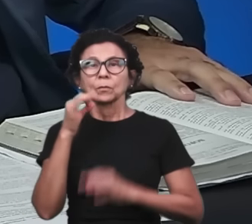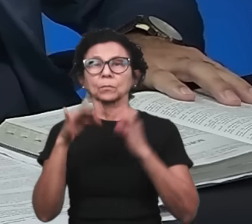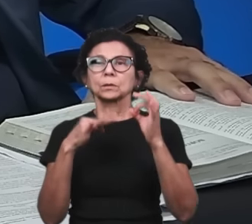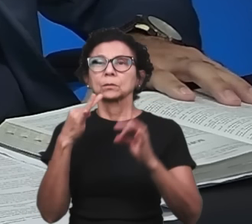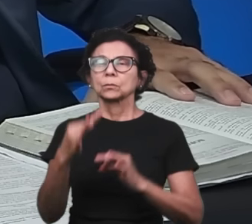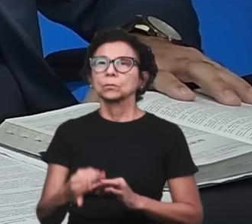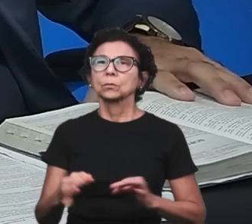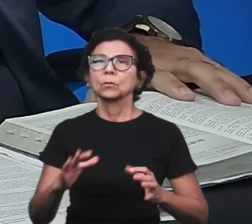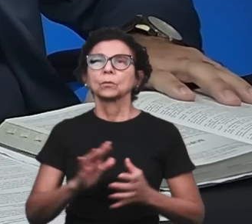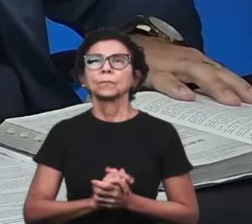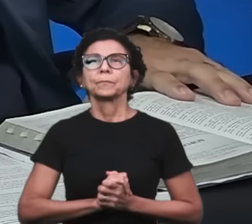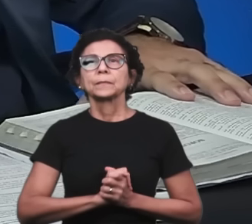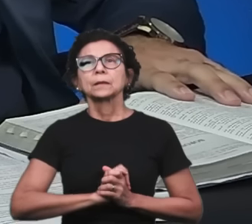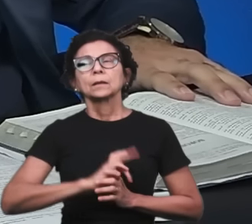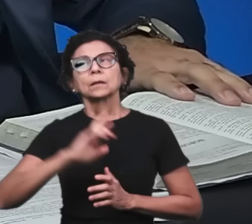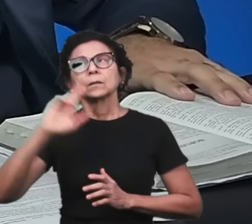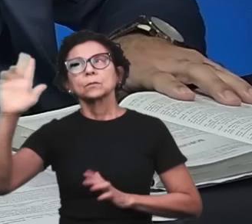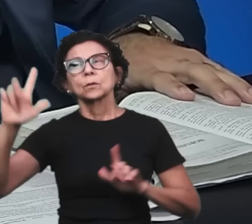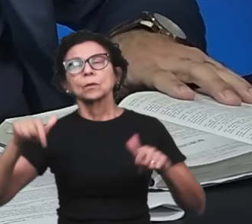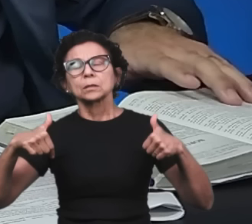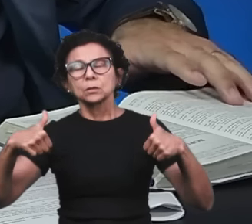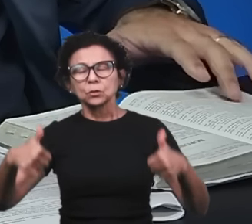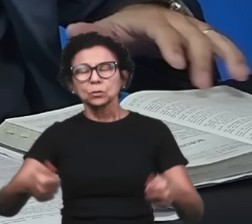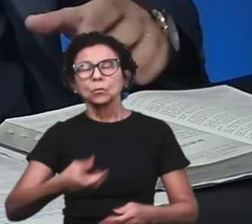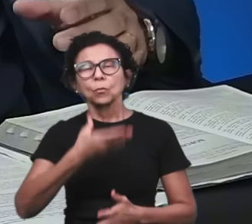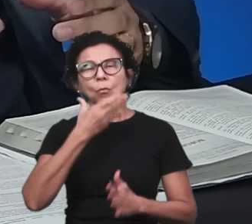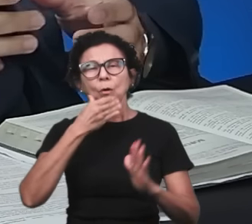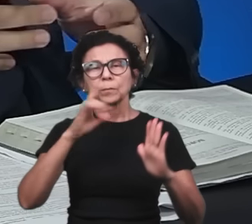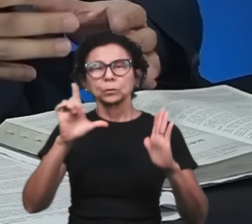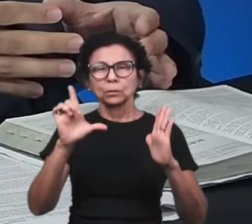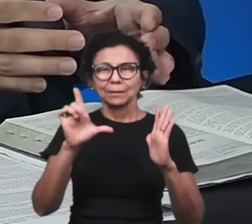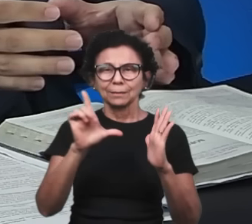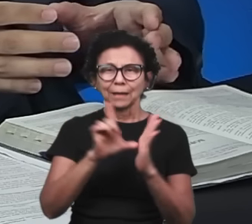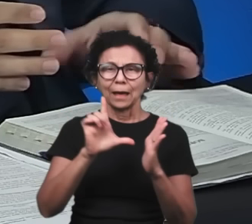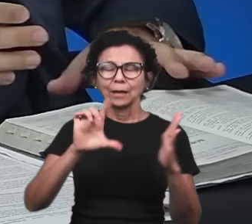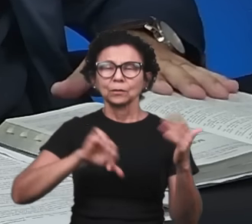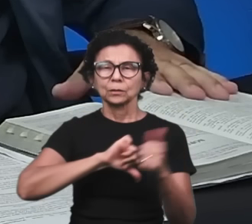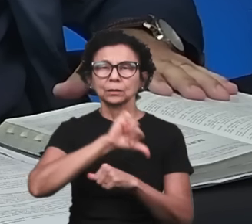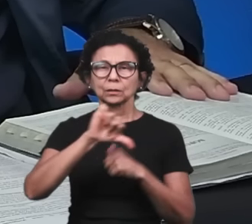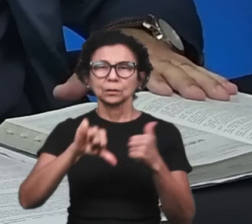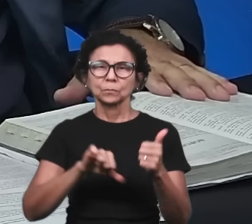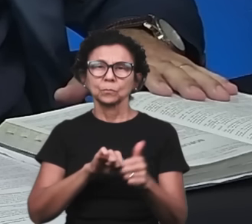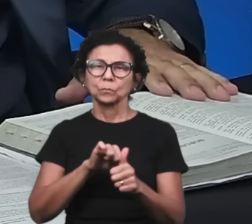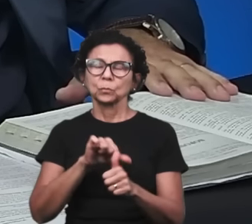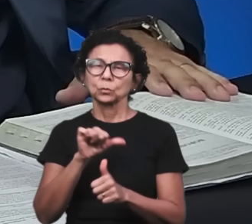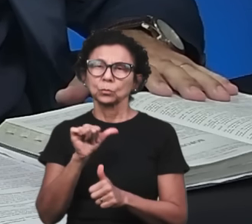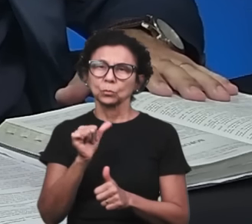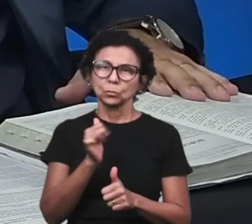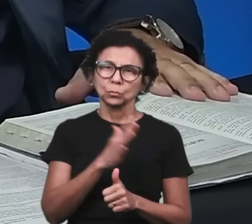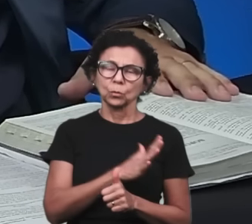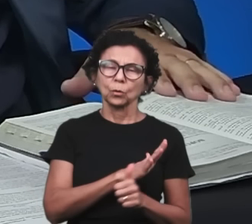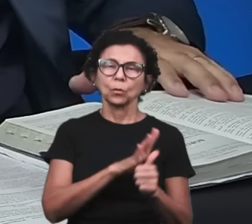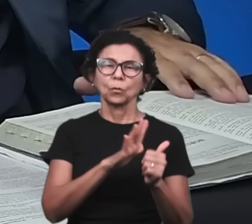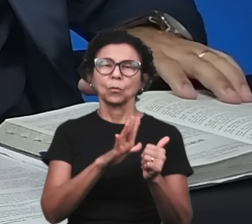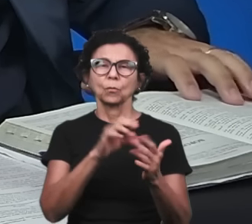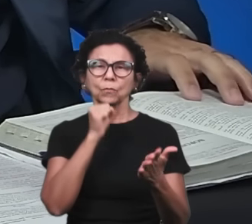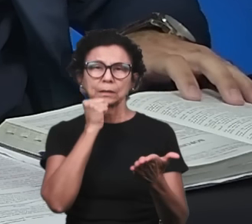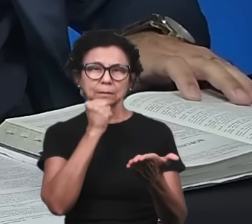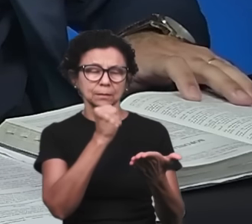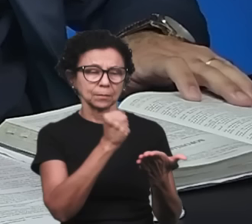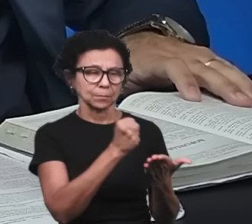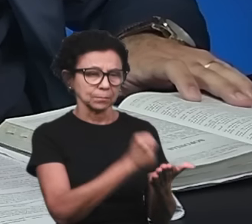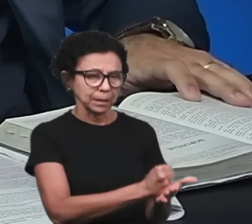Senhor, Lutero sobre a reforma da palavra, o poder da palavra em restaurar, em